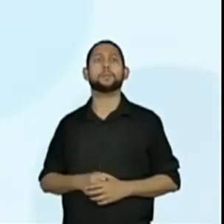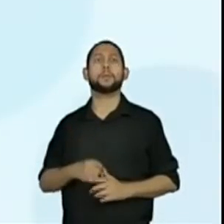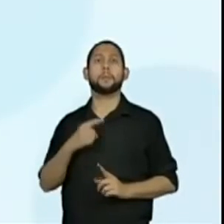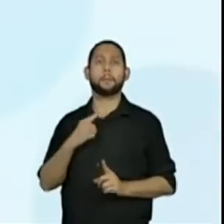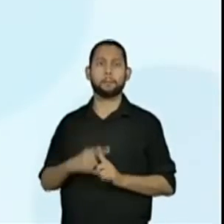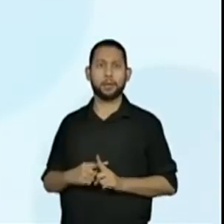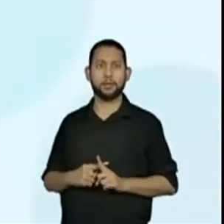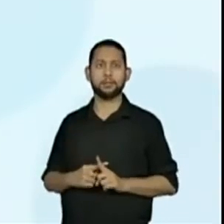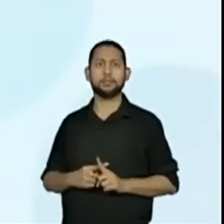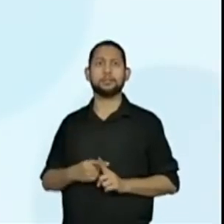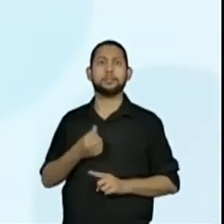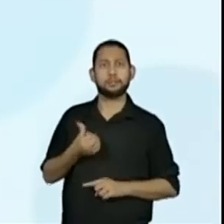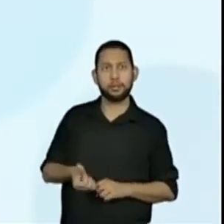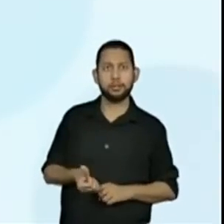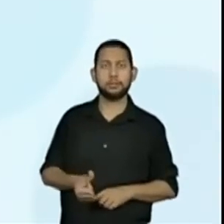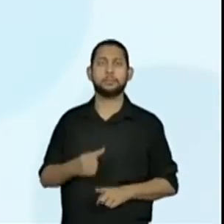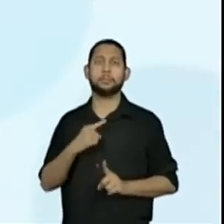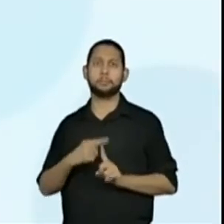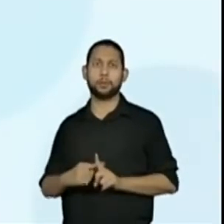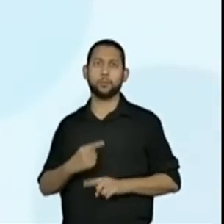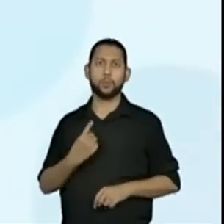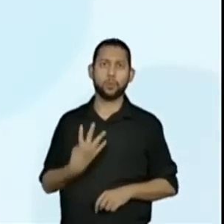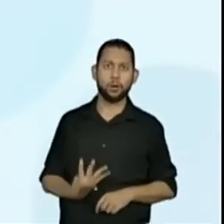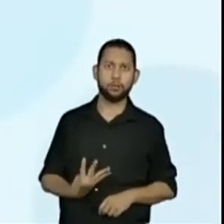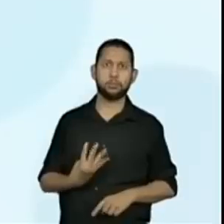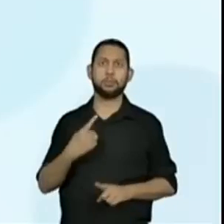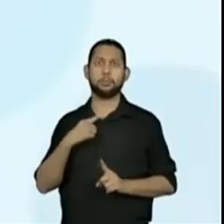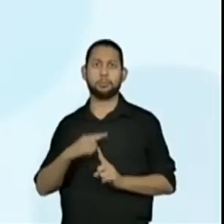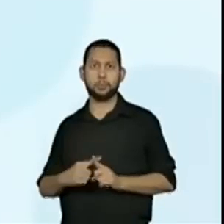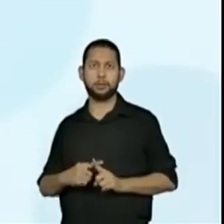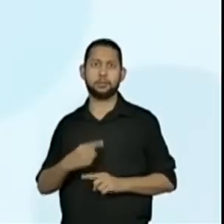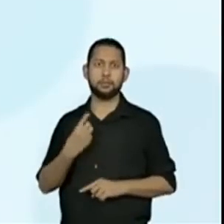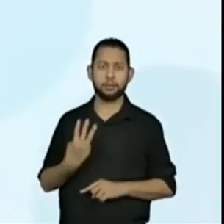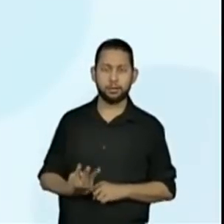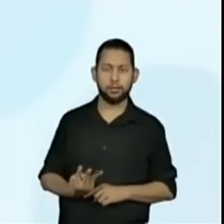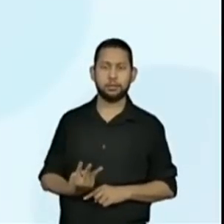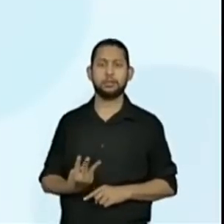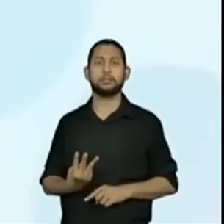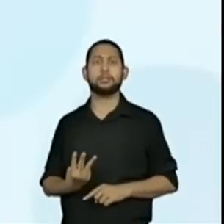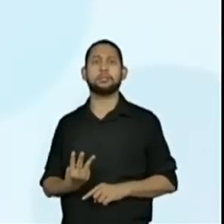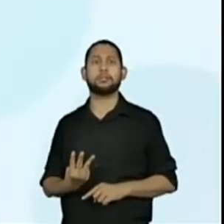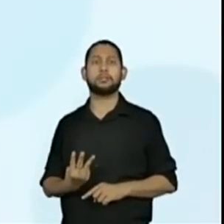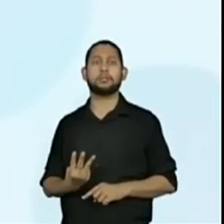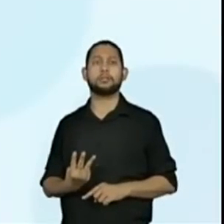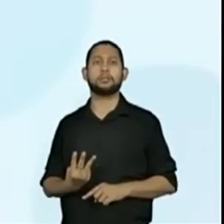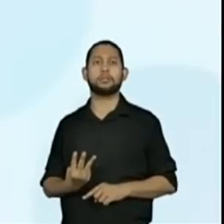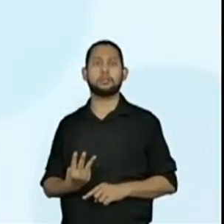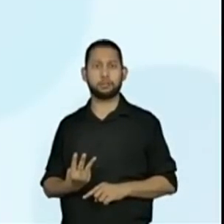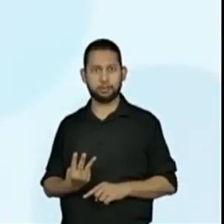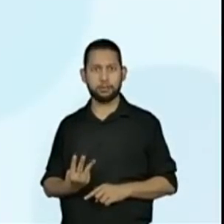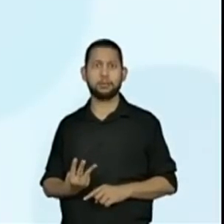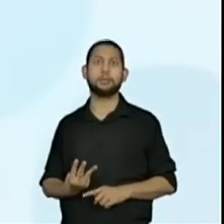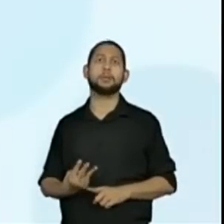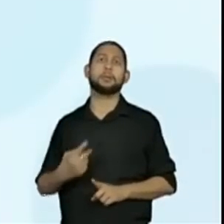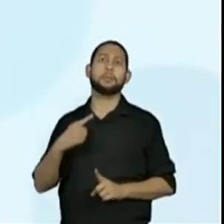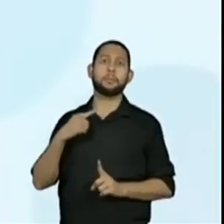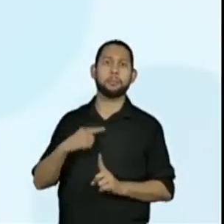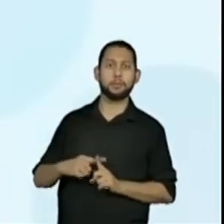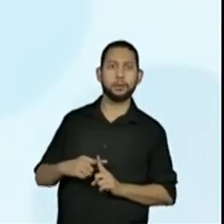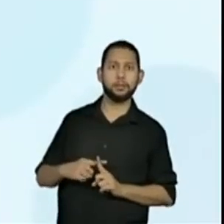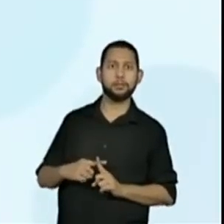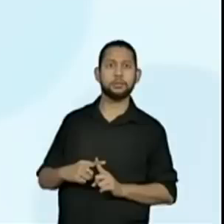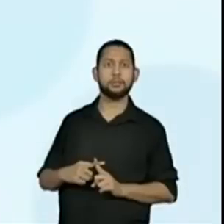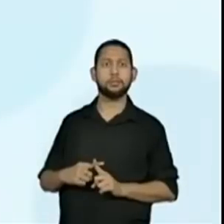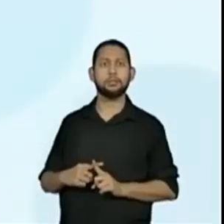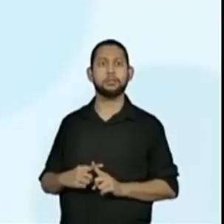+ 88 + 6 + 4 mais 3